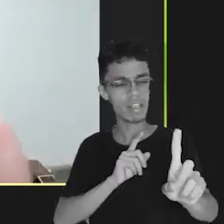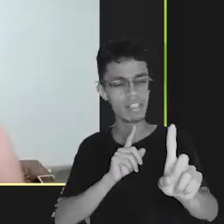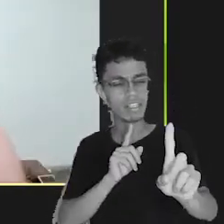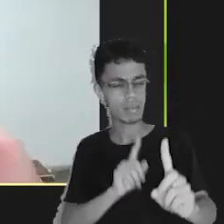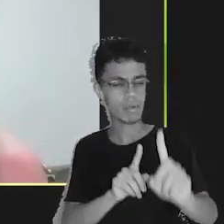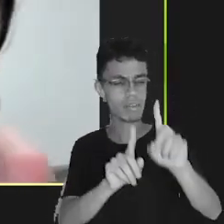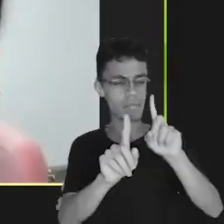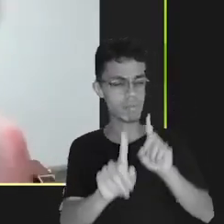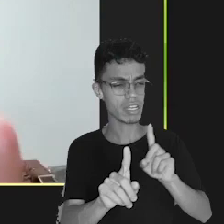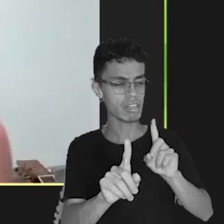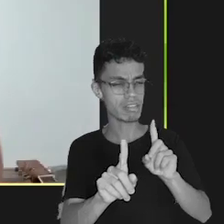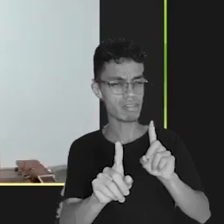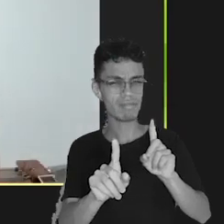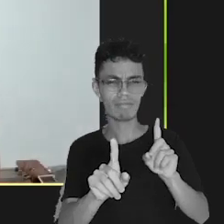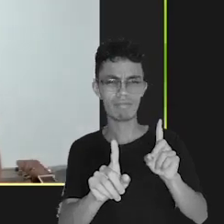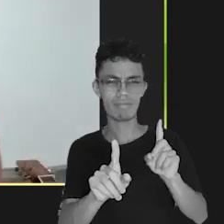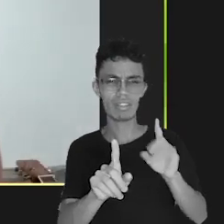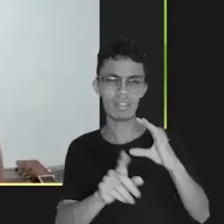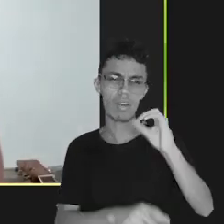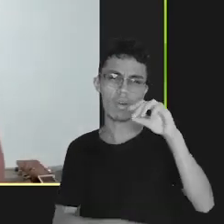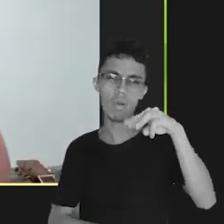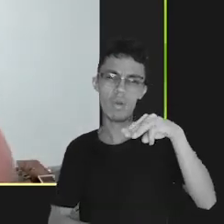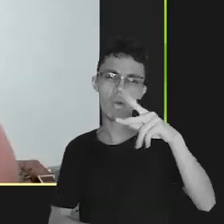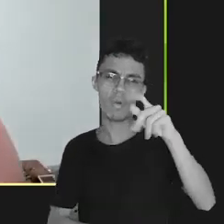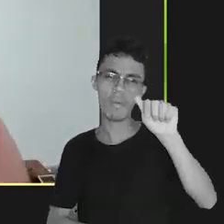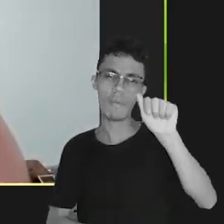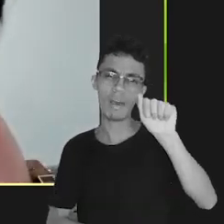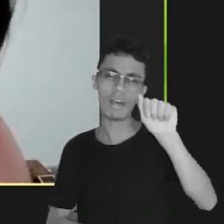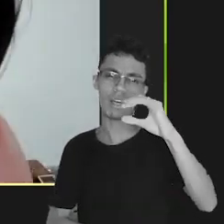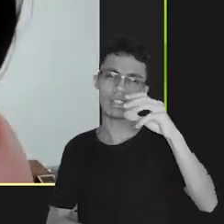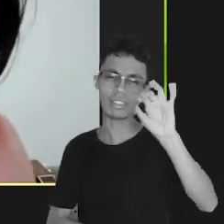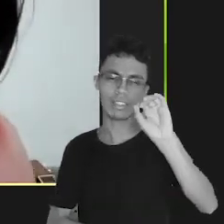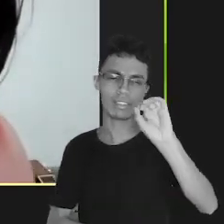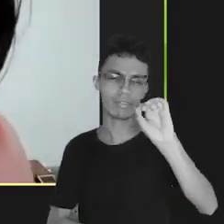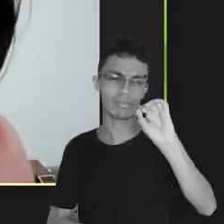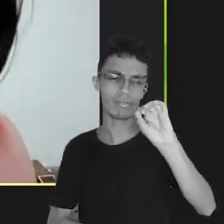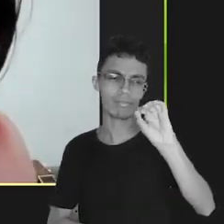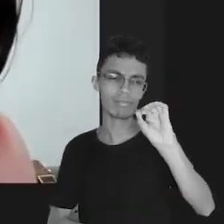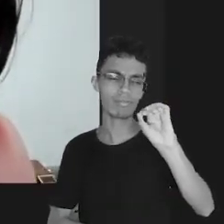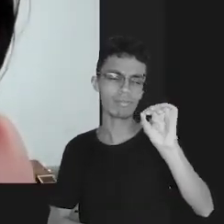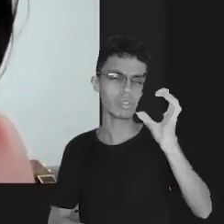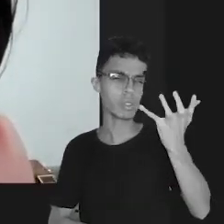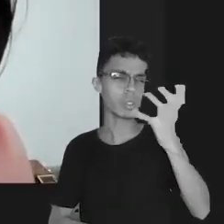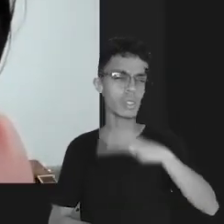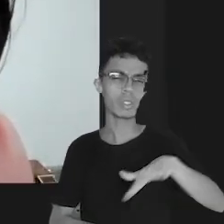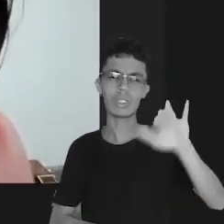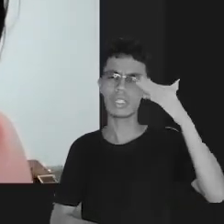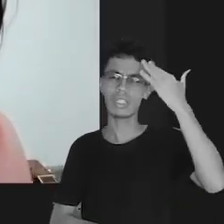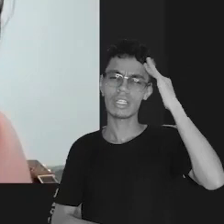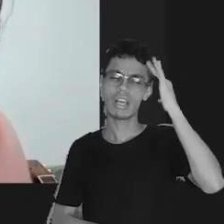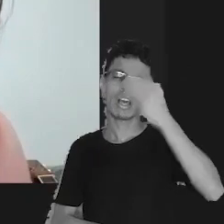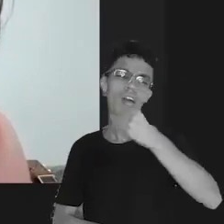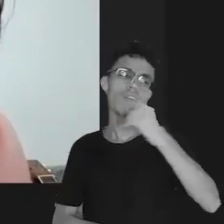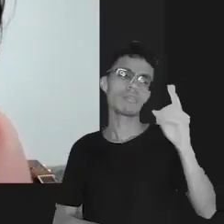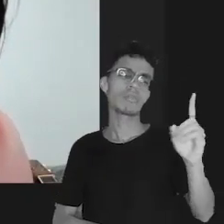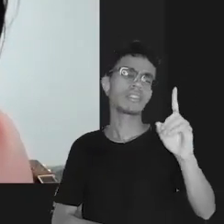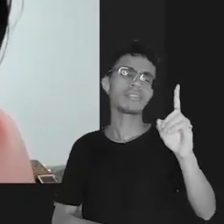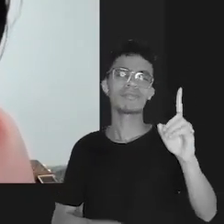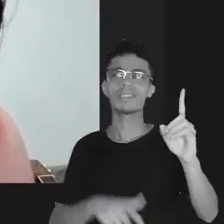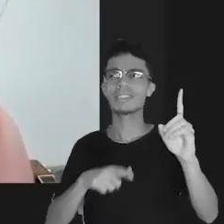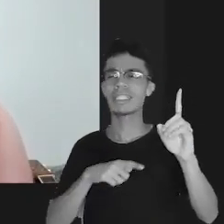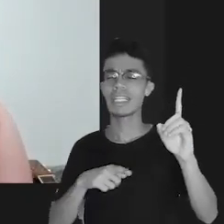repente, volteia como um compasso. Não me fiz entender? Homem, eu tenho